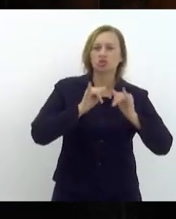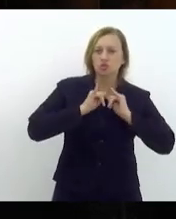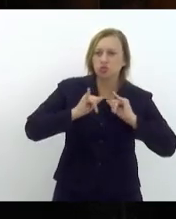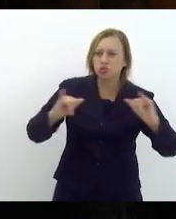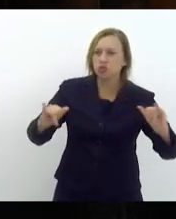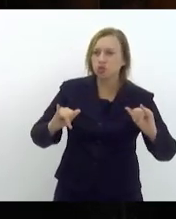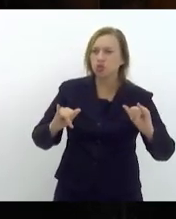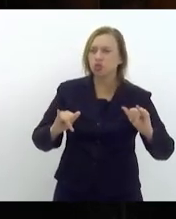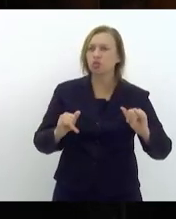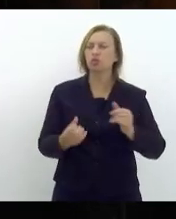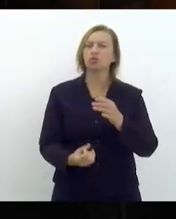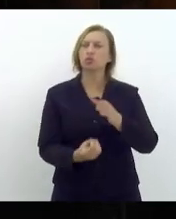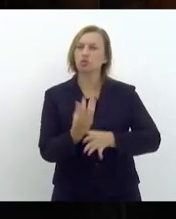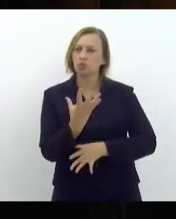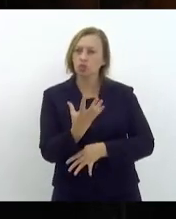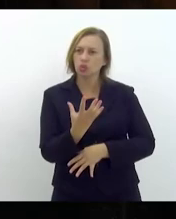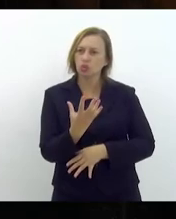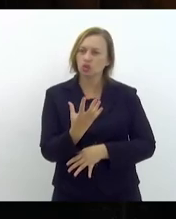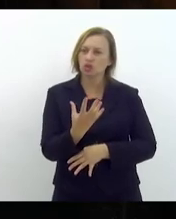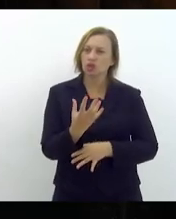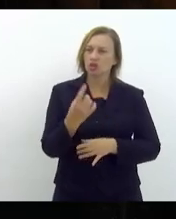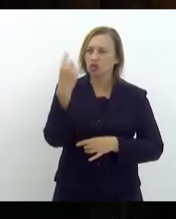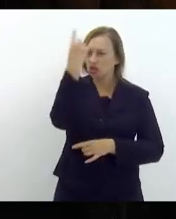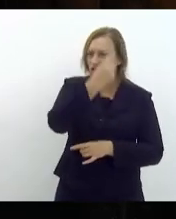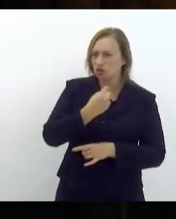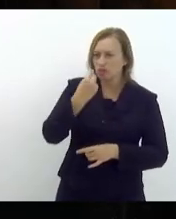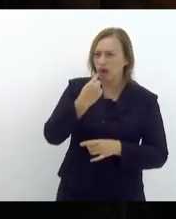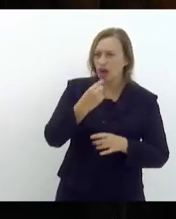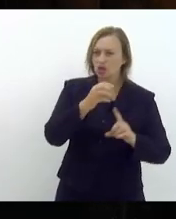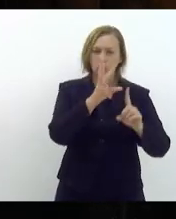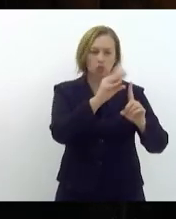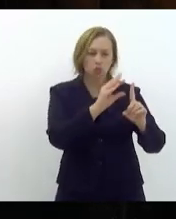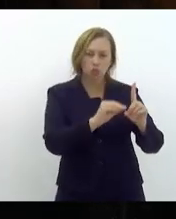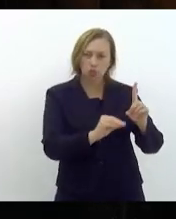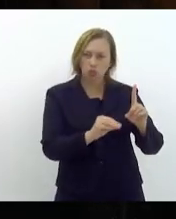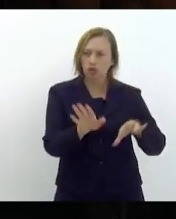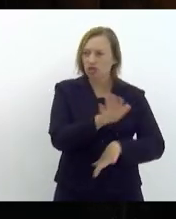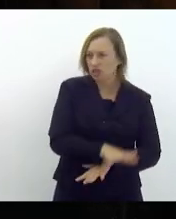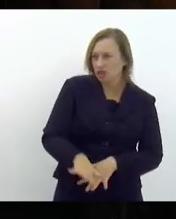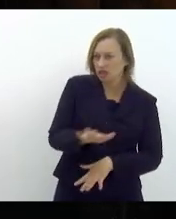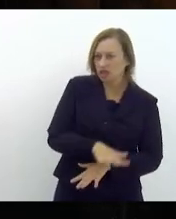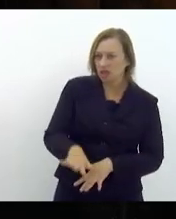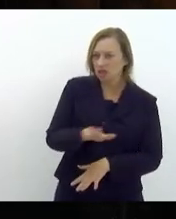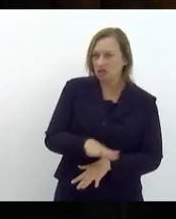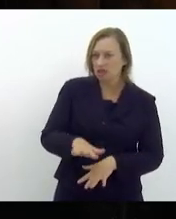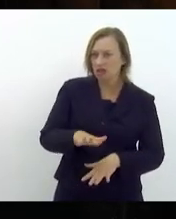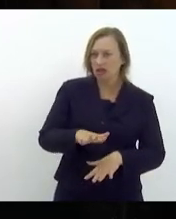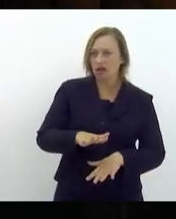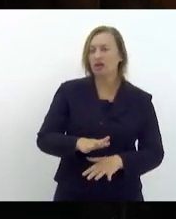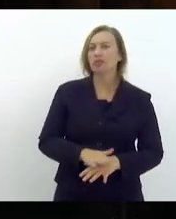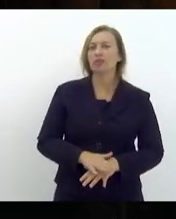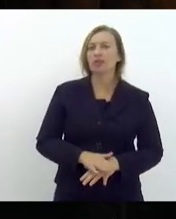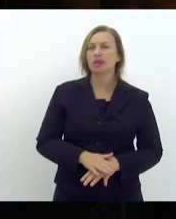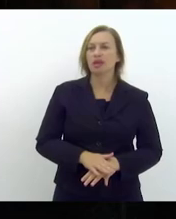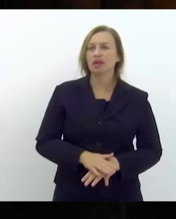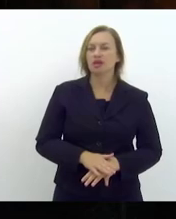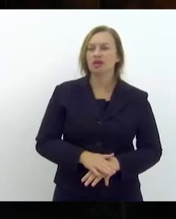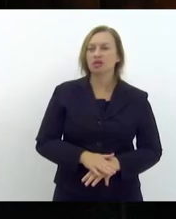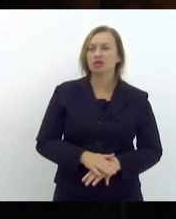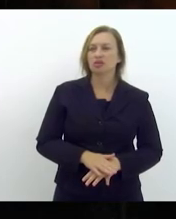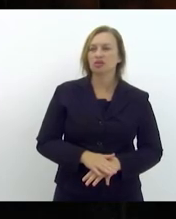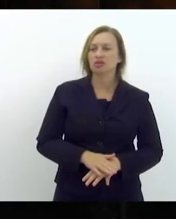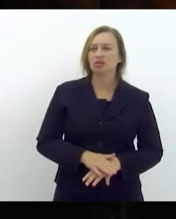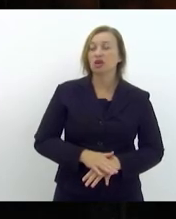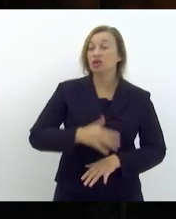e produção de imagens de abusos exploração sexual infantil ultrapassam pelo segundo ano